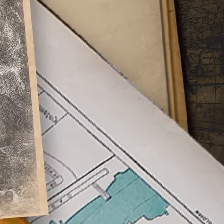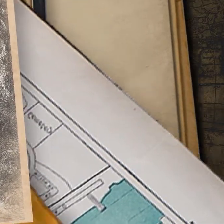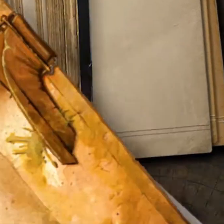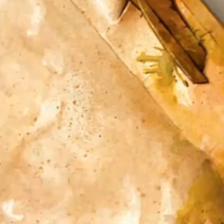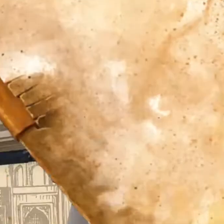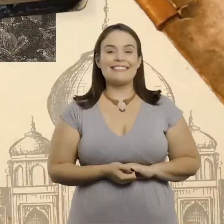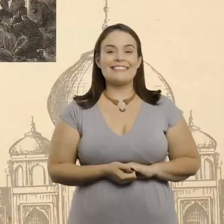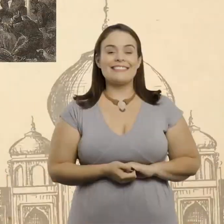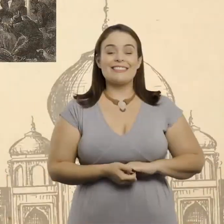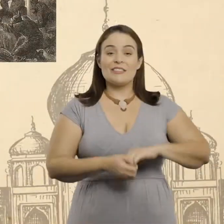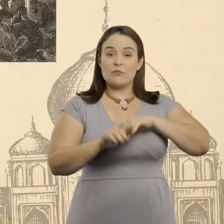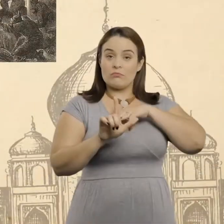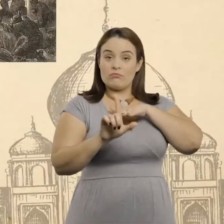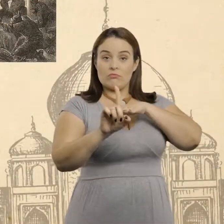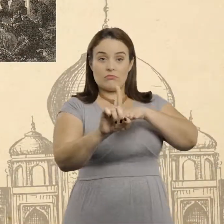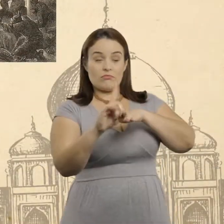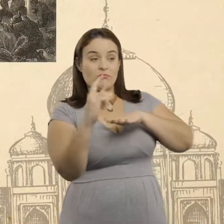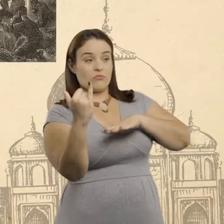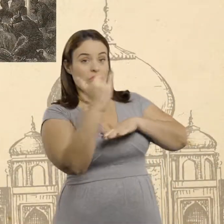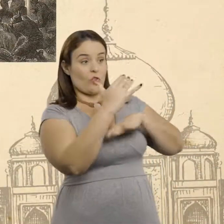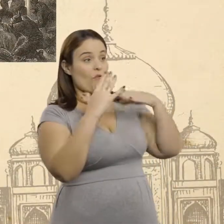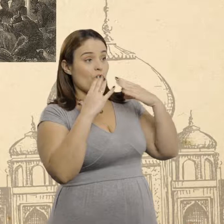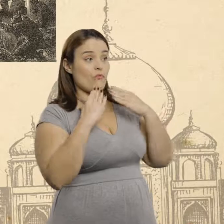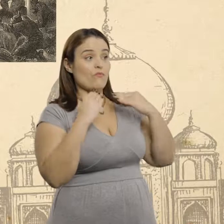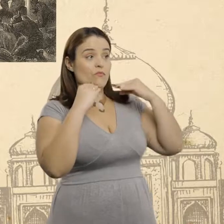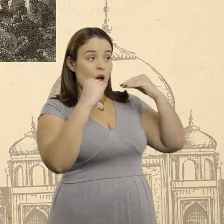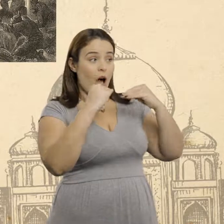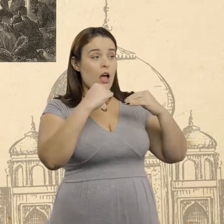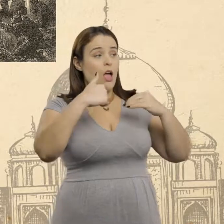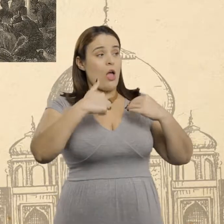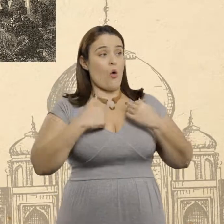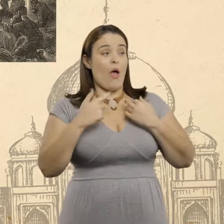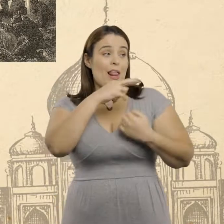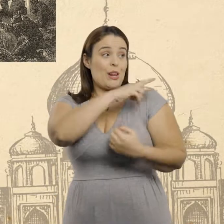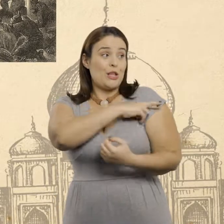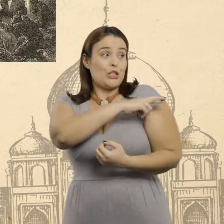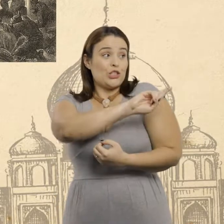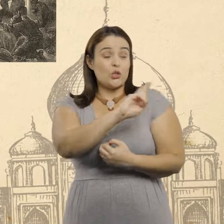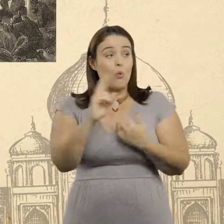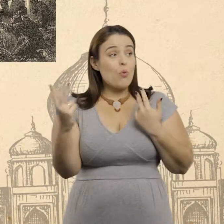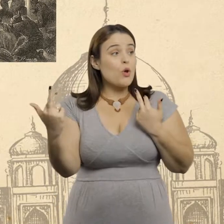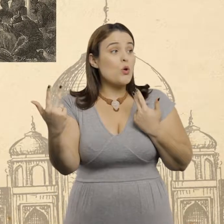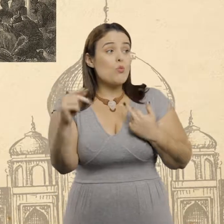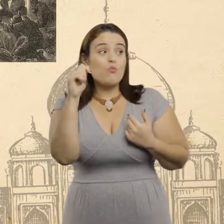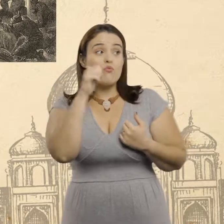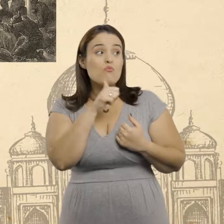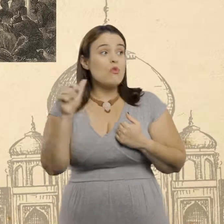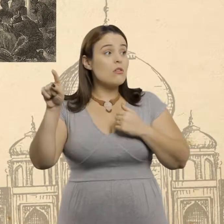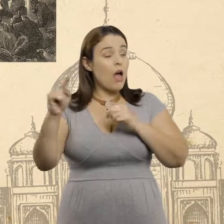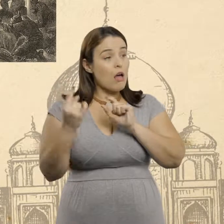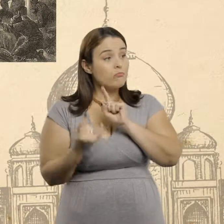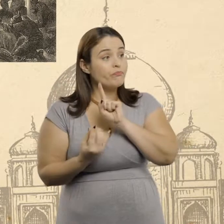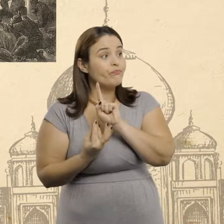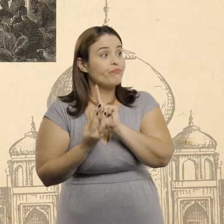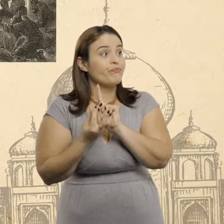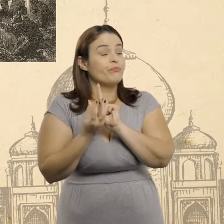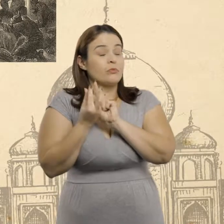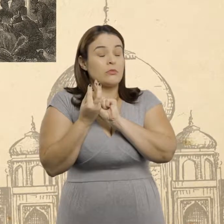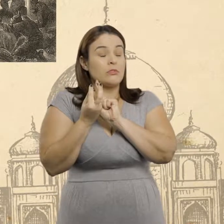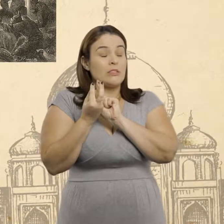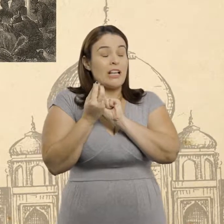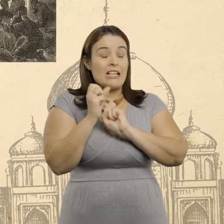adoração. O guia disse para Phileas Fogg que era da mesma religião da mulher que estava sendo sacrificada.